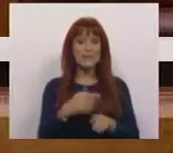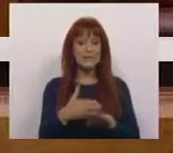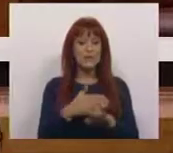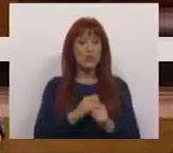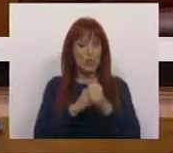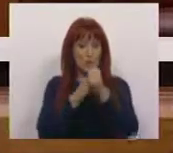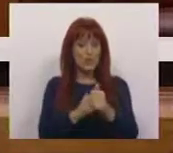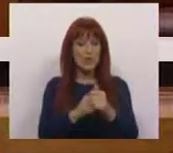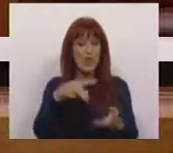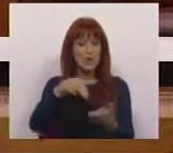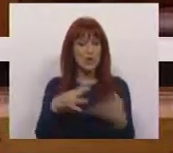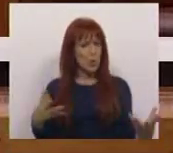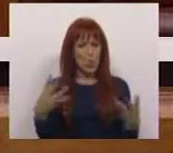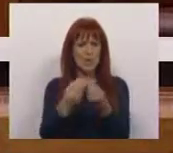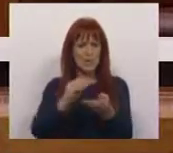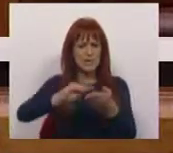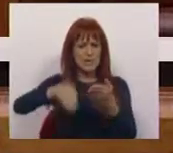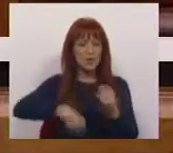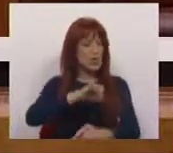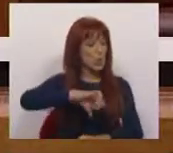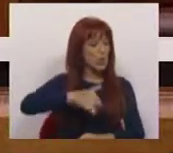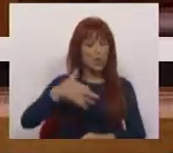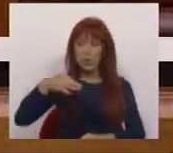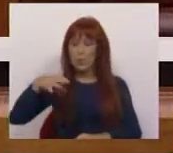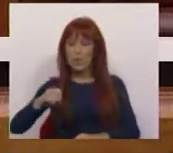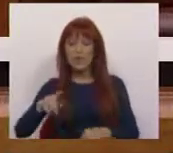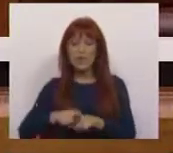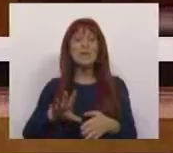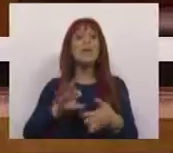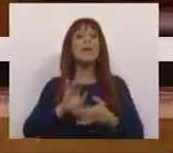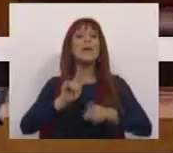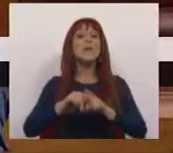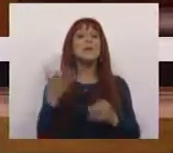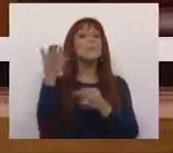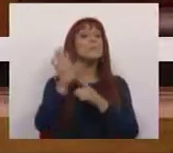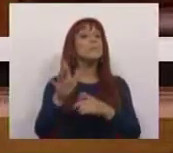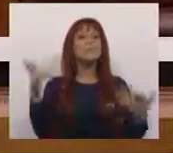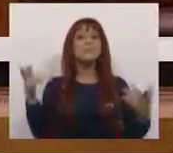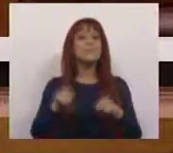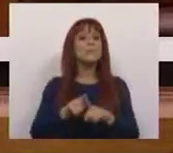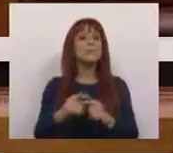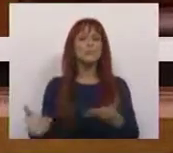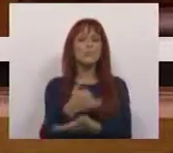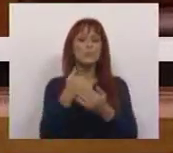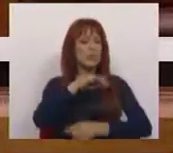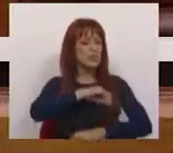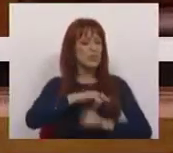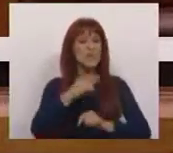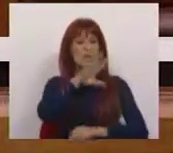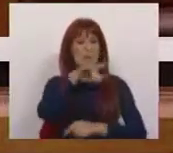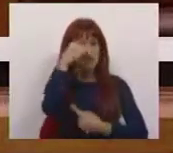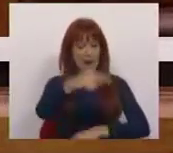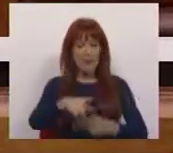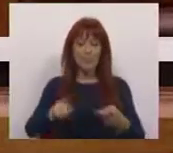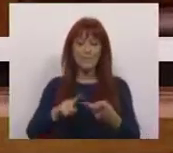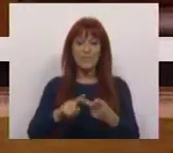o cumprimento da posição conjunta assinada entre os Verdes e o PS, no que respeita designadamente à recuperação de rendimentos das